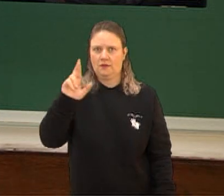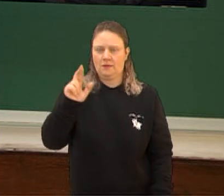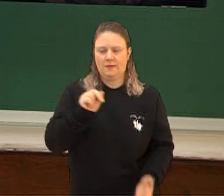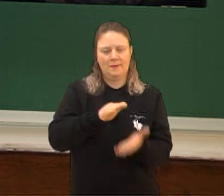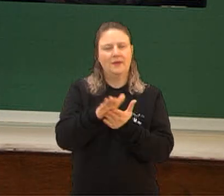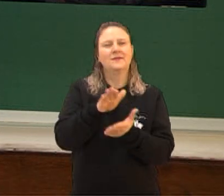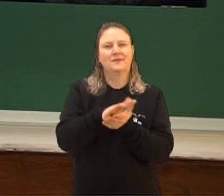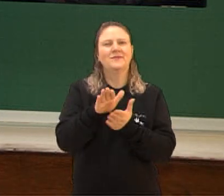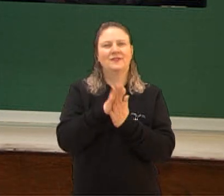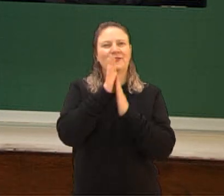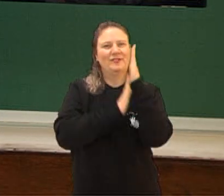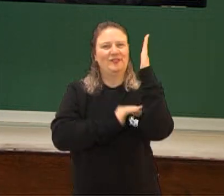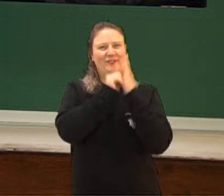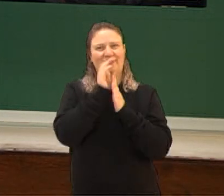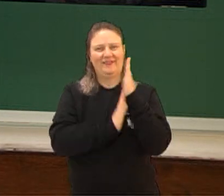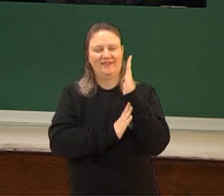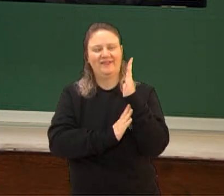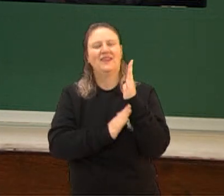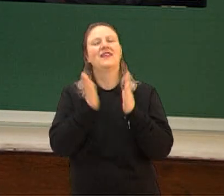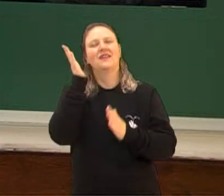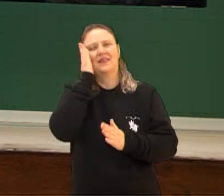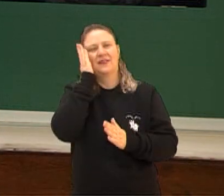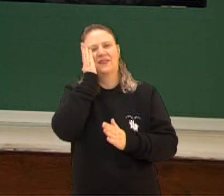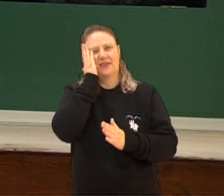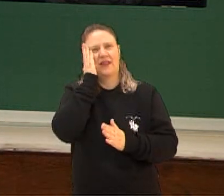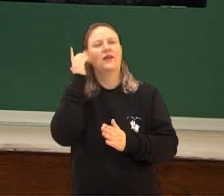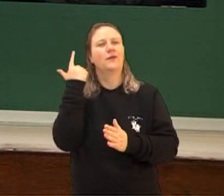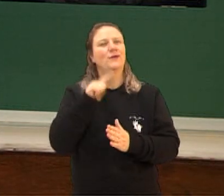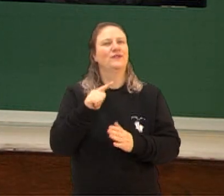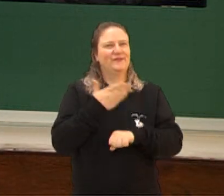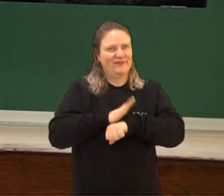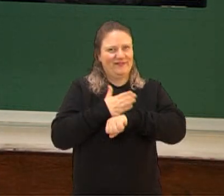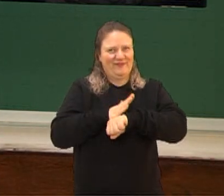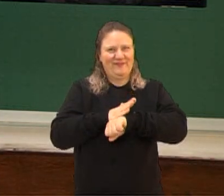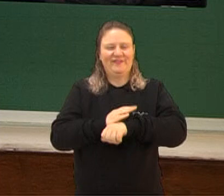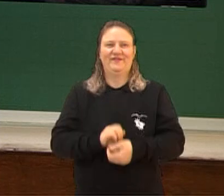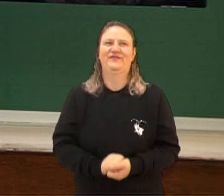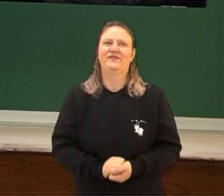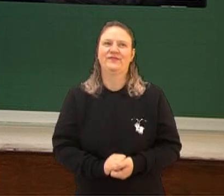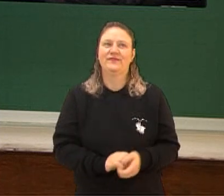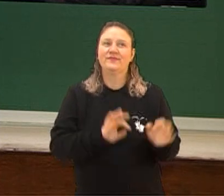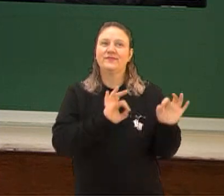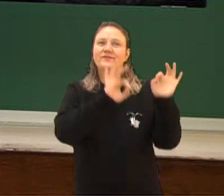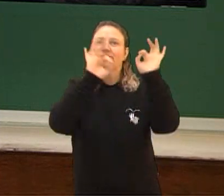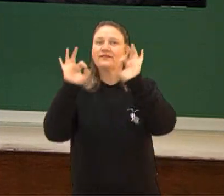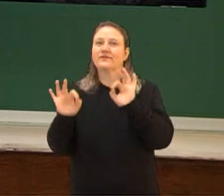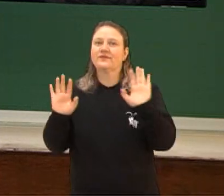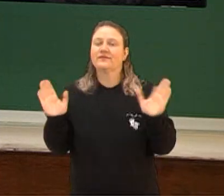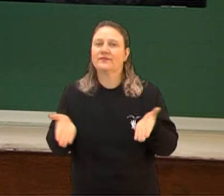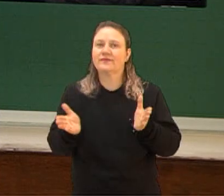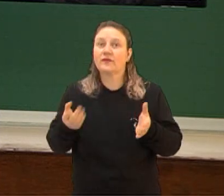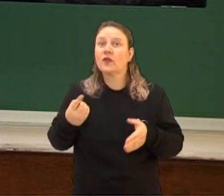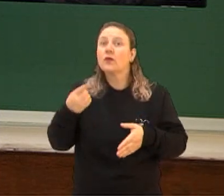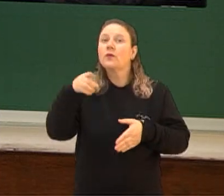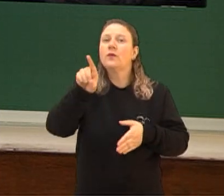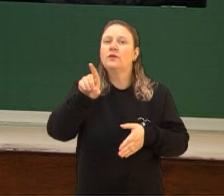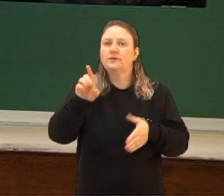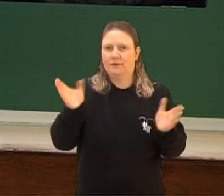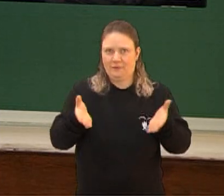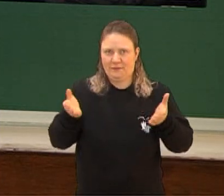Tranquilo? Um pouco mais longo, mas eu sei que você conseguiu resolver. Vamos a mais uma questão aqui então? A última de